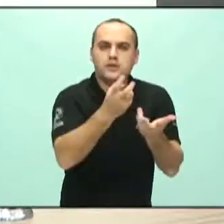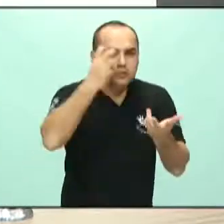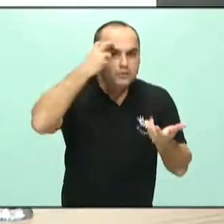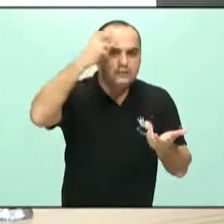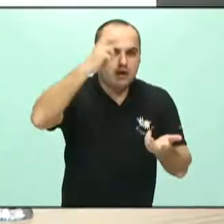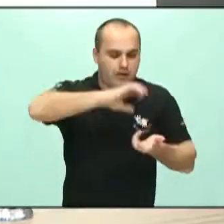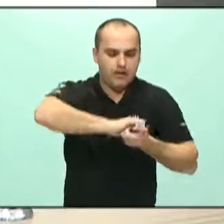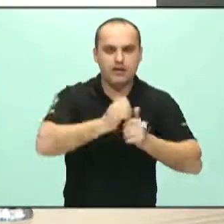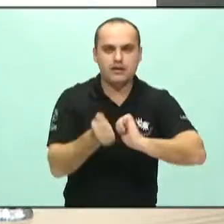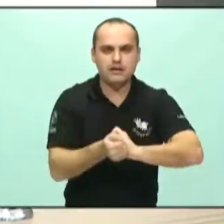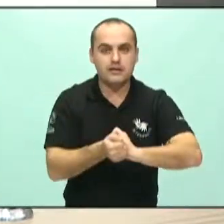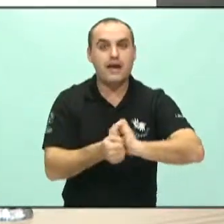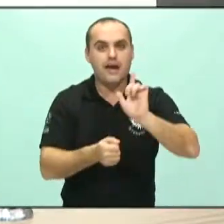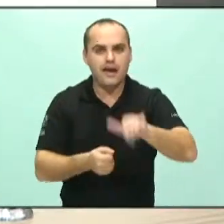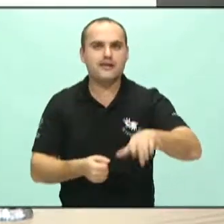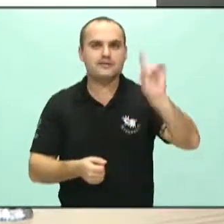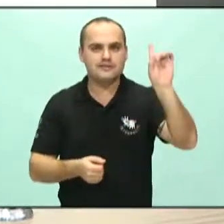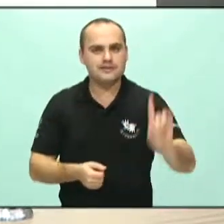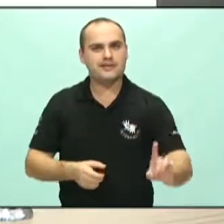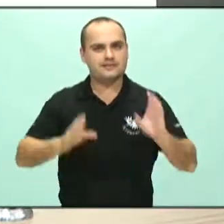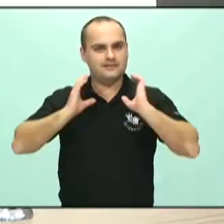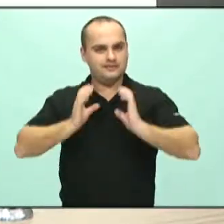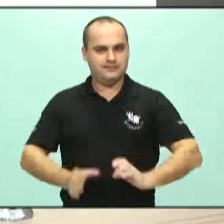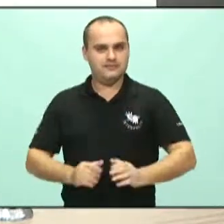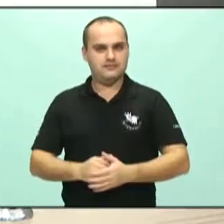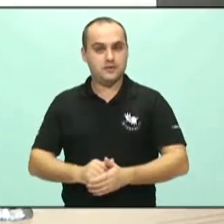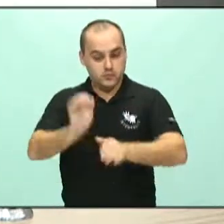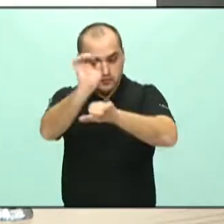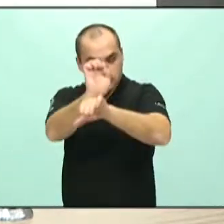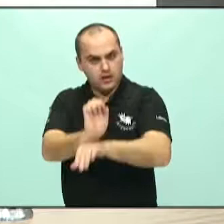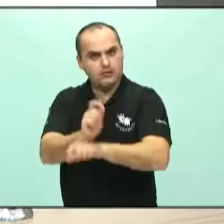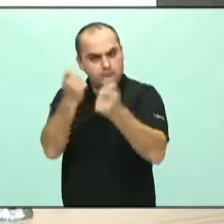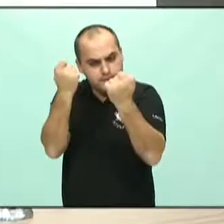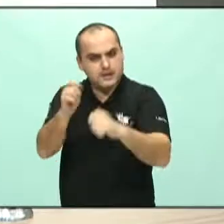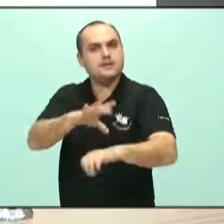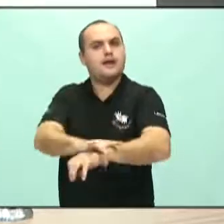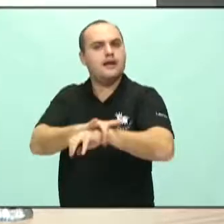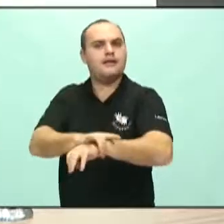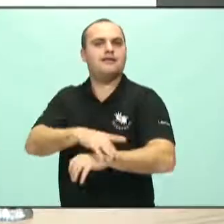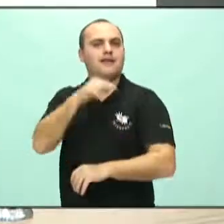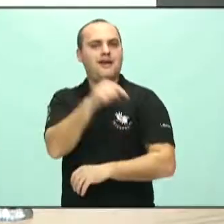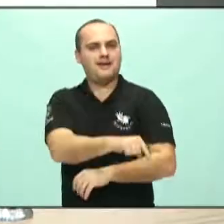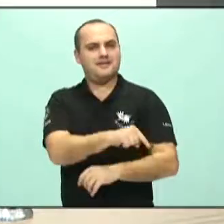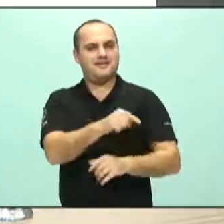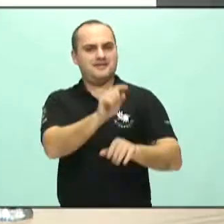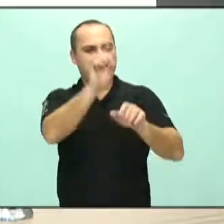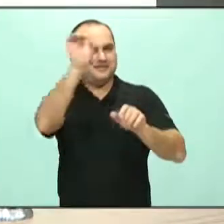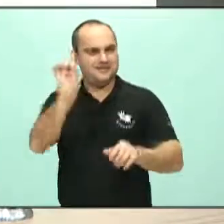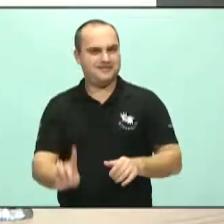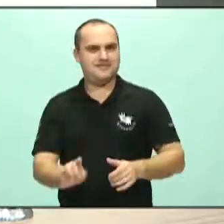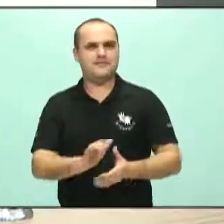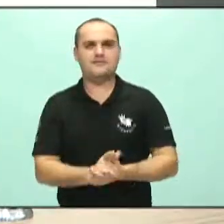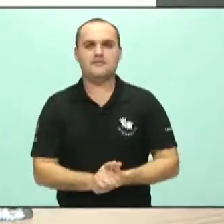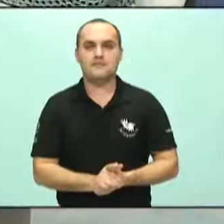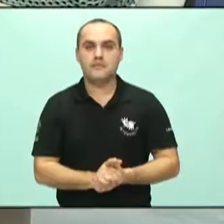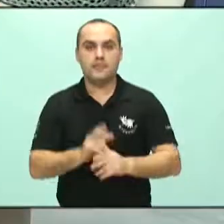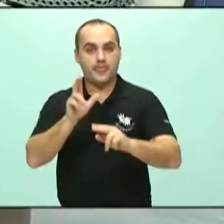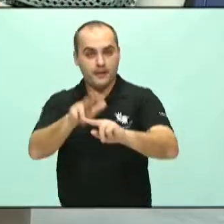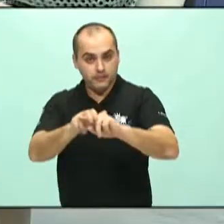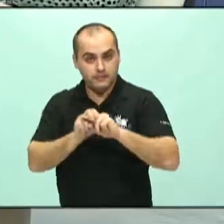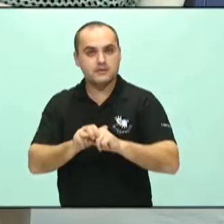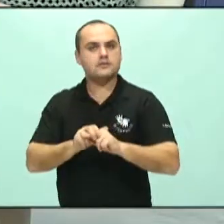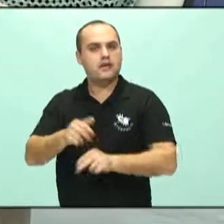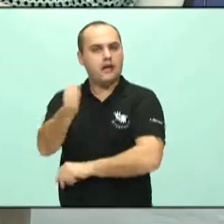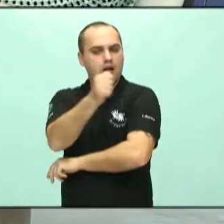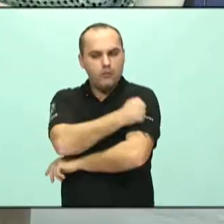do cidadão. E o Estado tem a obrigação de garantir esse direito. Portanto, os alunos têm o direito de